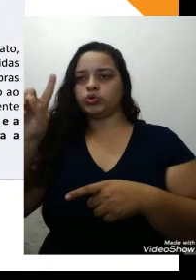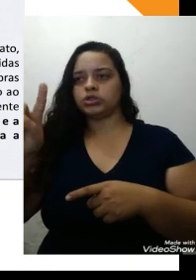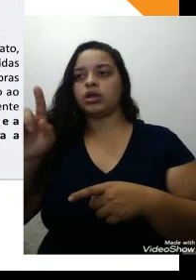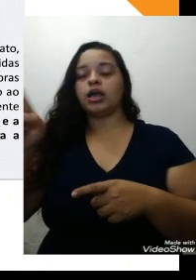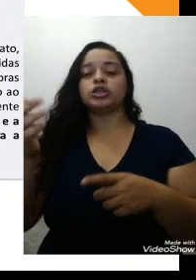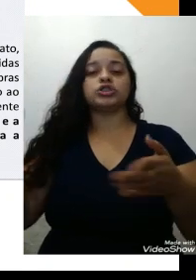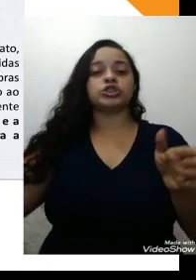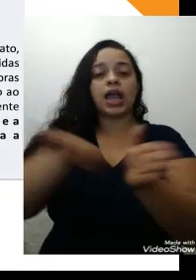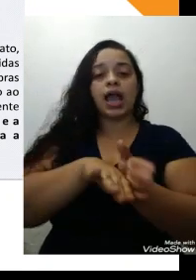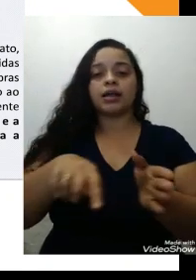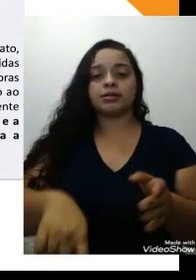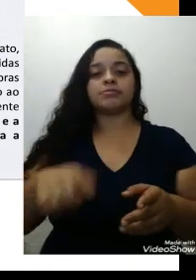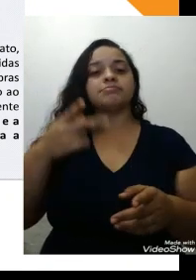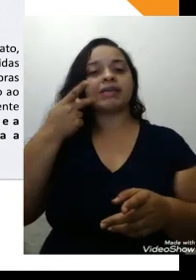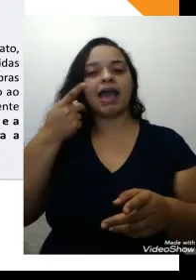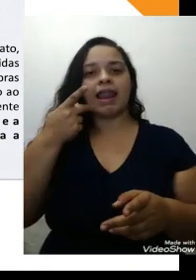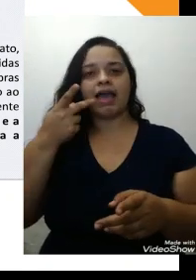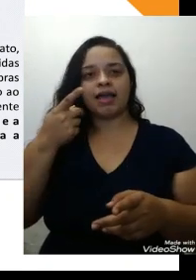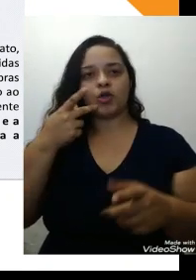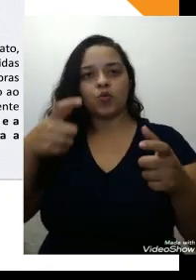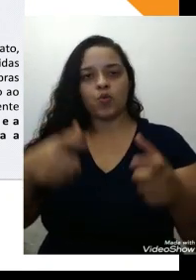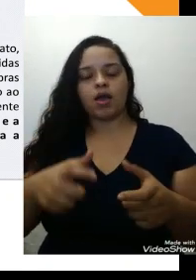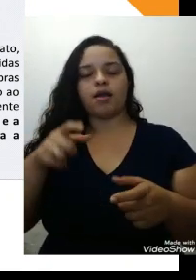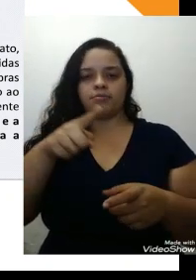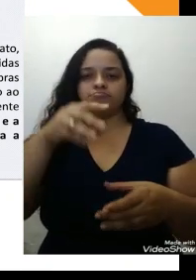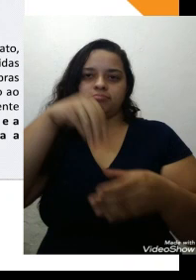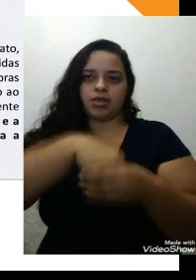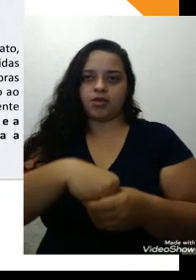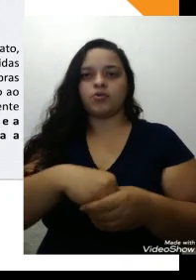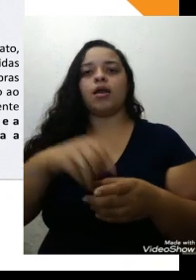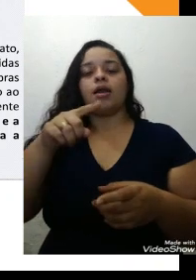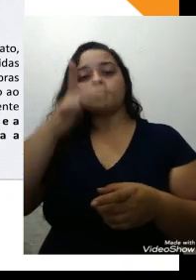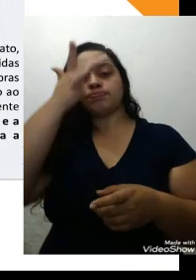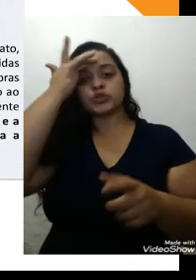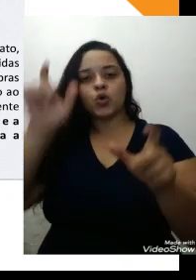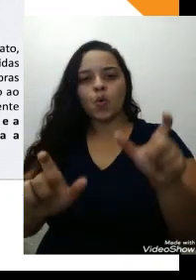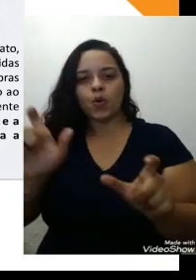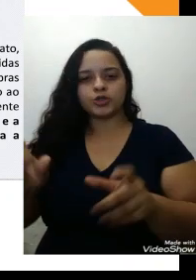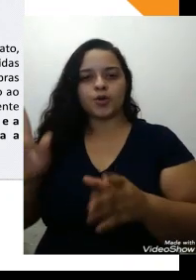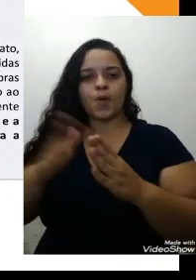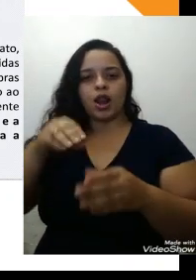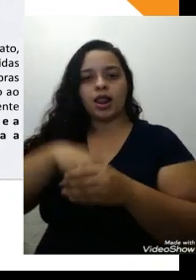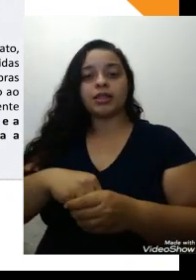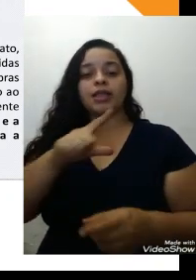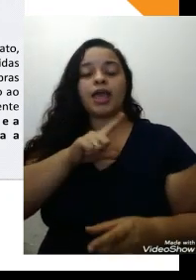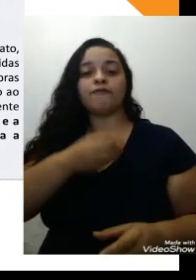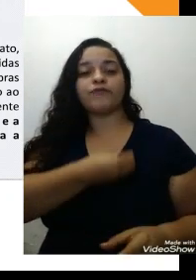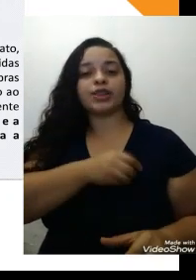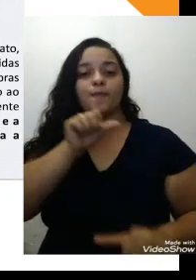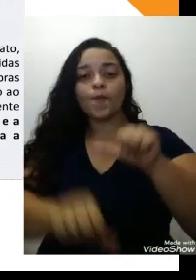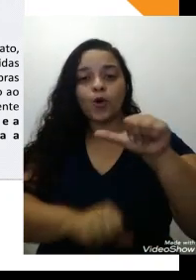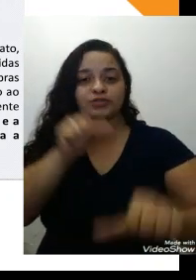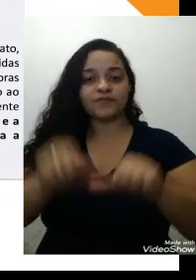Ceará. Na obra, os moradores do até então vilarejo nordestino têm suas vidas modificadas pela